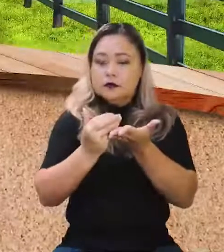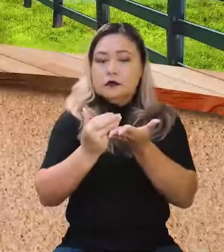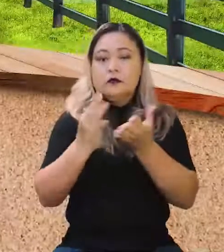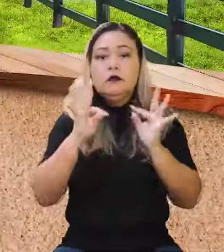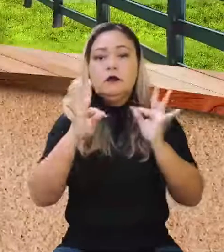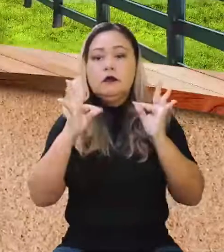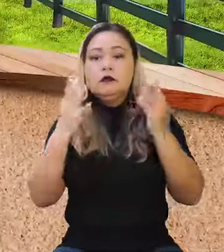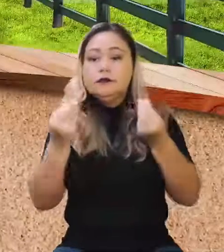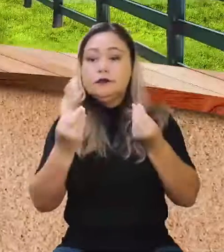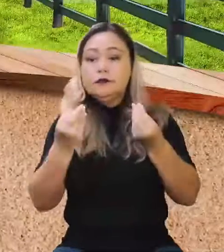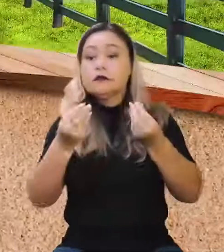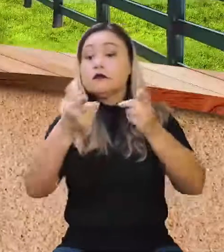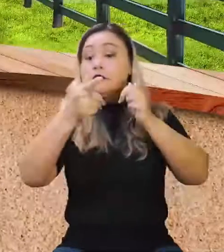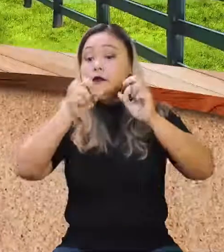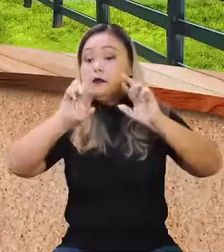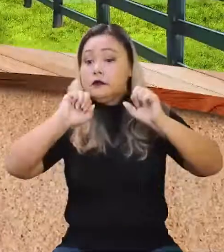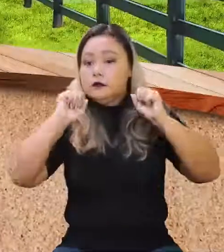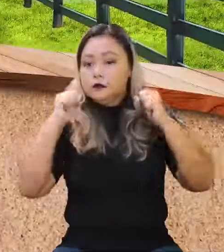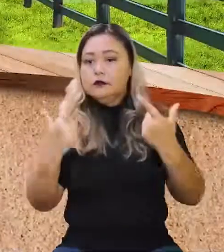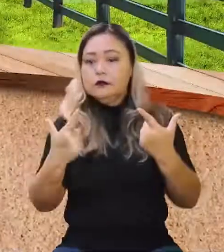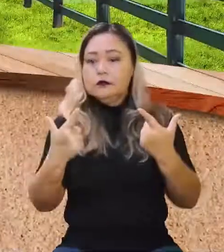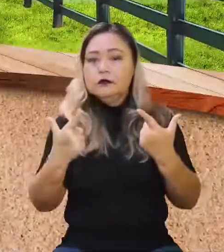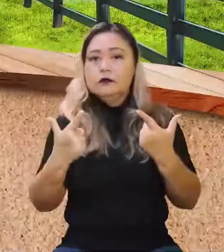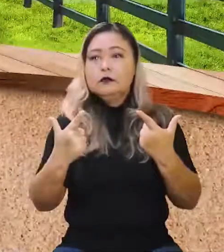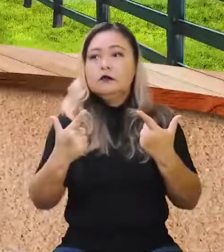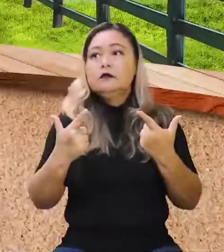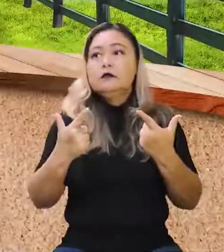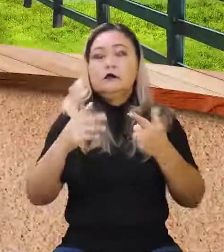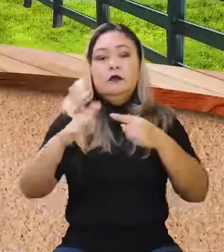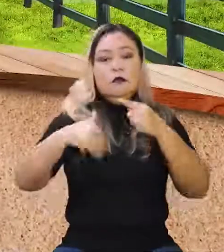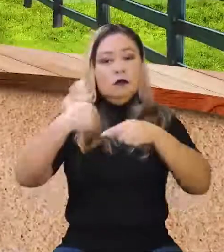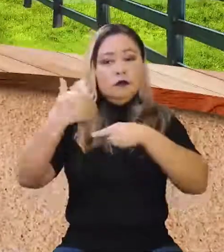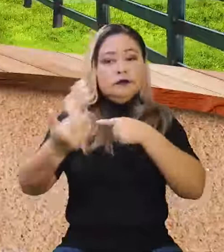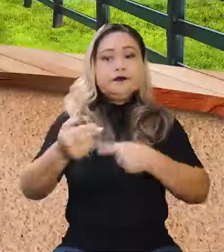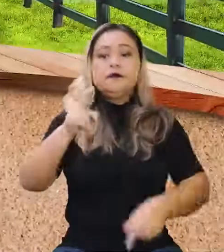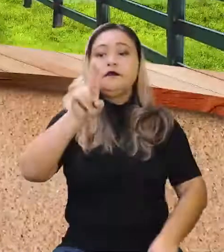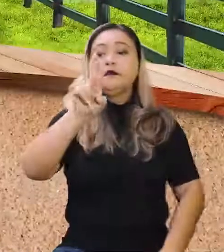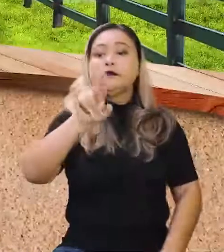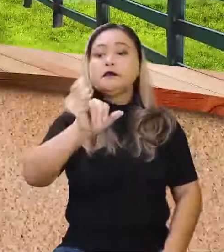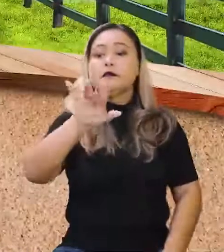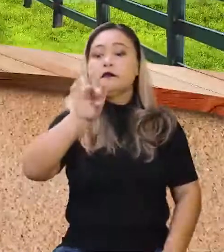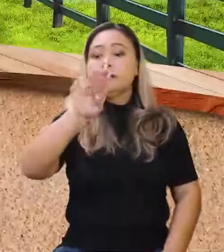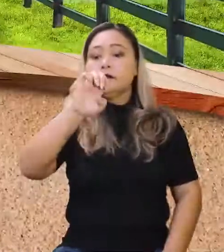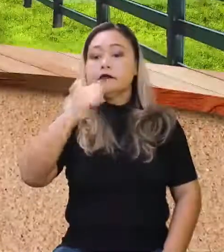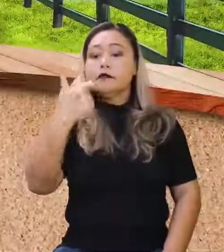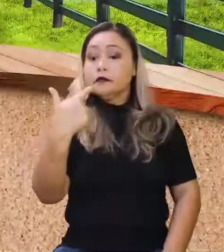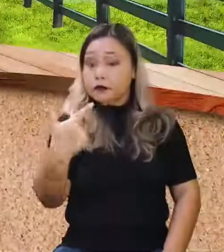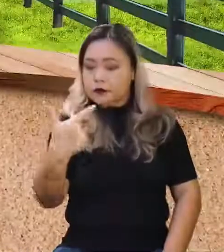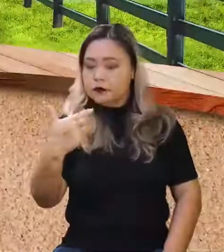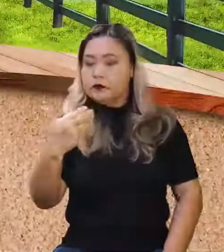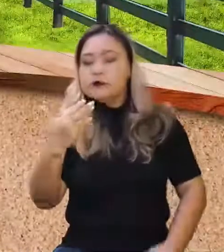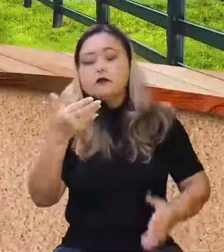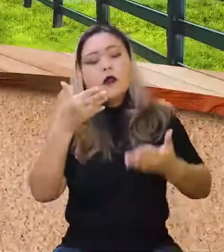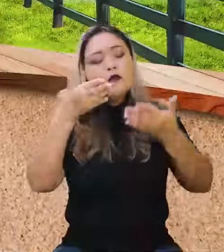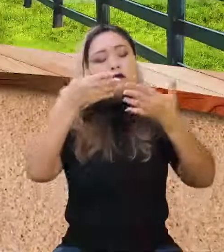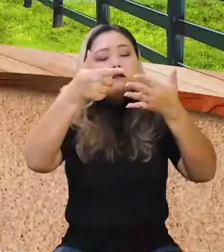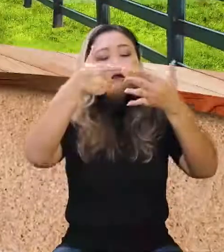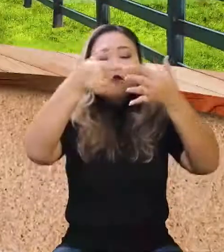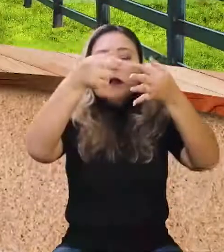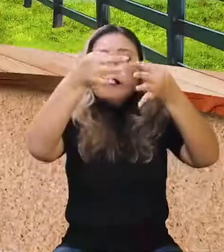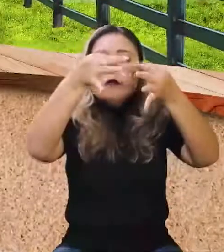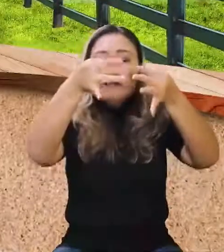são todas de forma geral, tá bom? E aí, a partir da unidade 2, nós vamos entrar nas peculiaridades